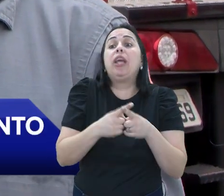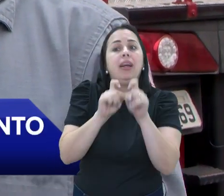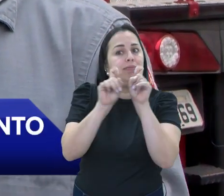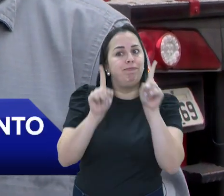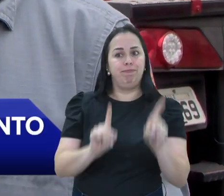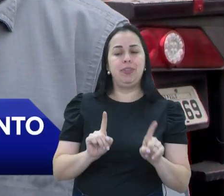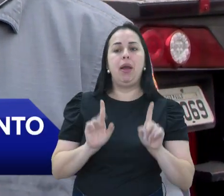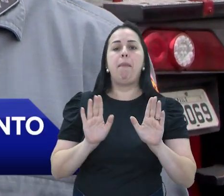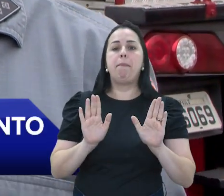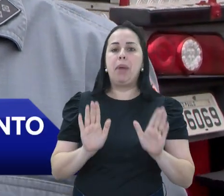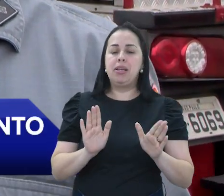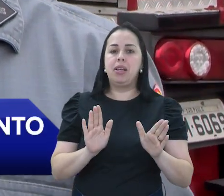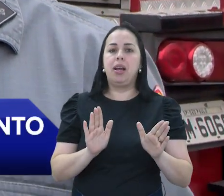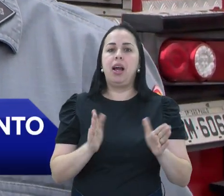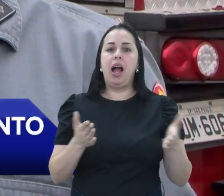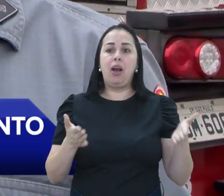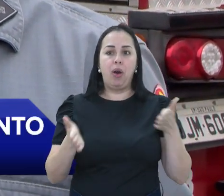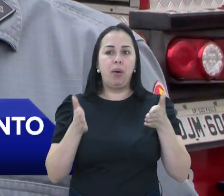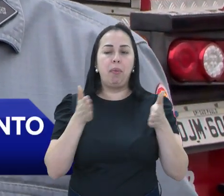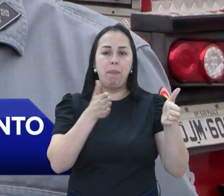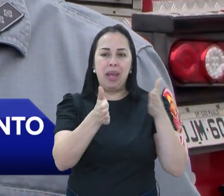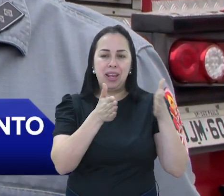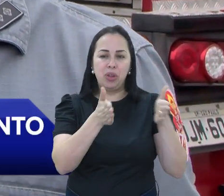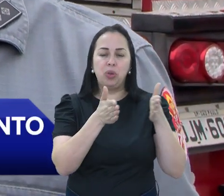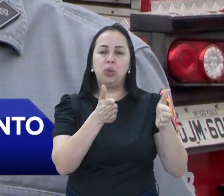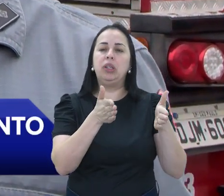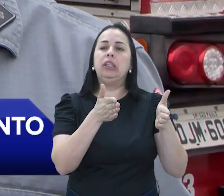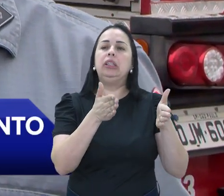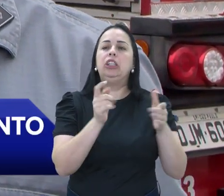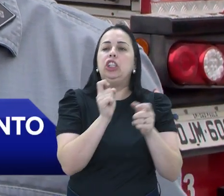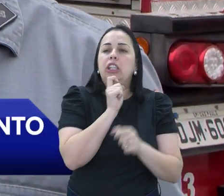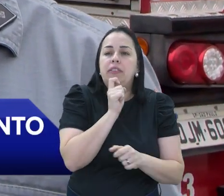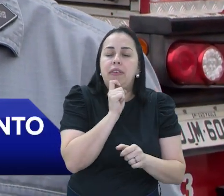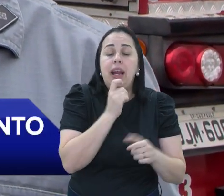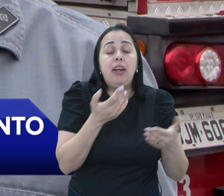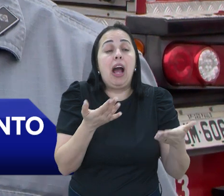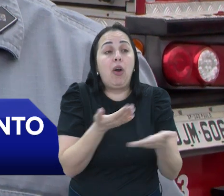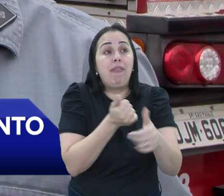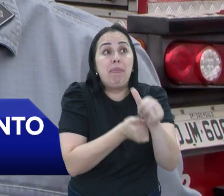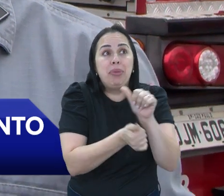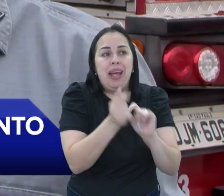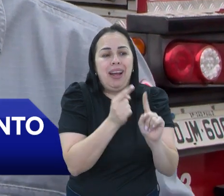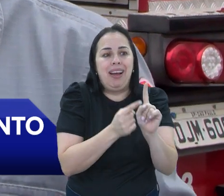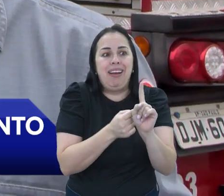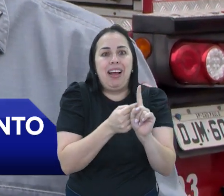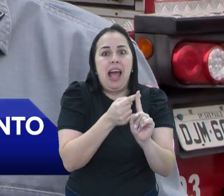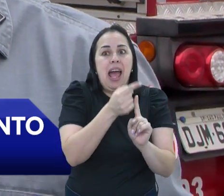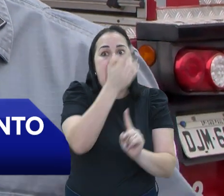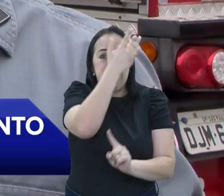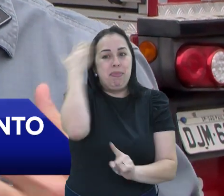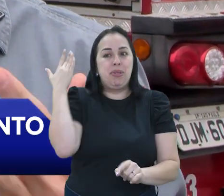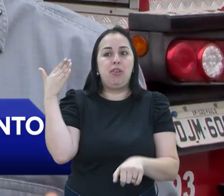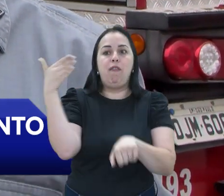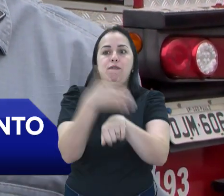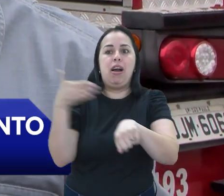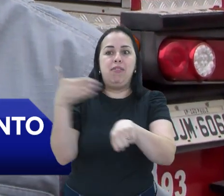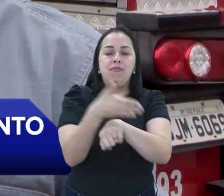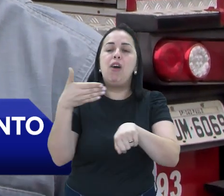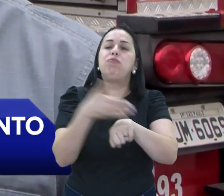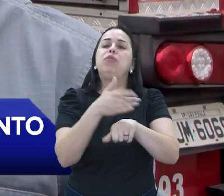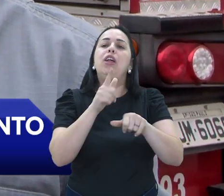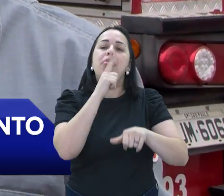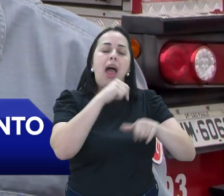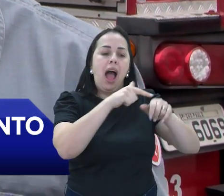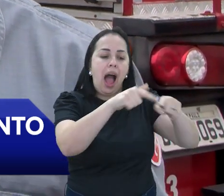desse aumento. Mas agora que está acabando o inverno, vão começar a subir as temperaturas, as pessoas passam a frequentar mais